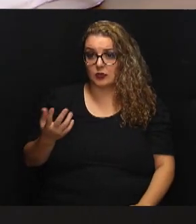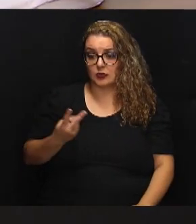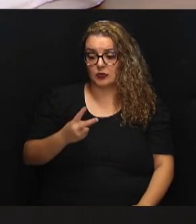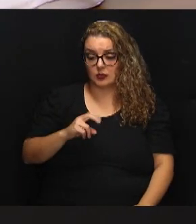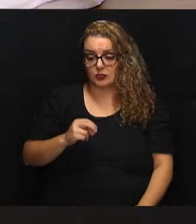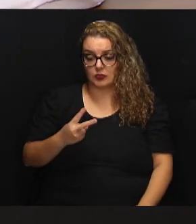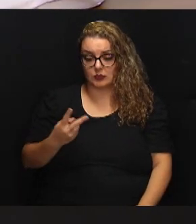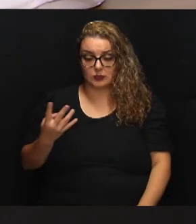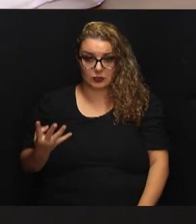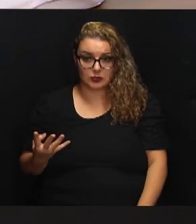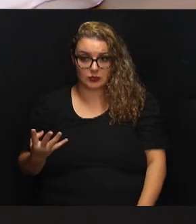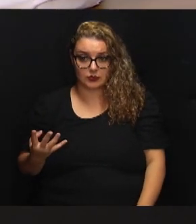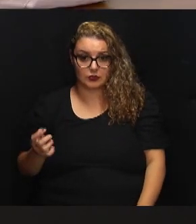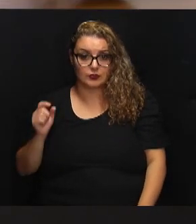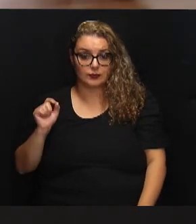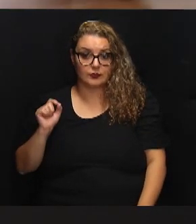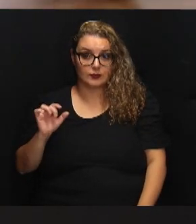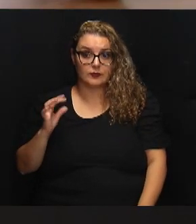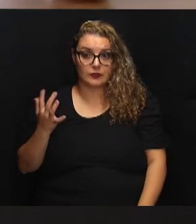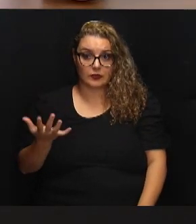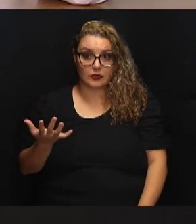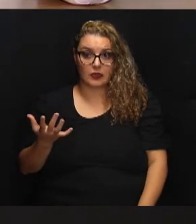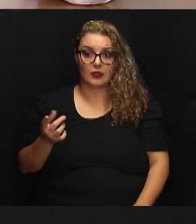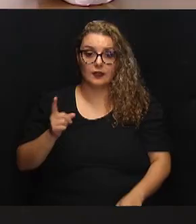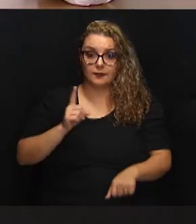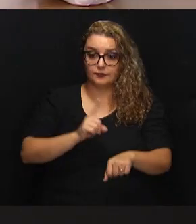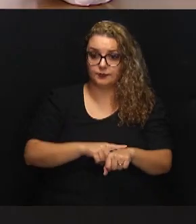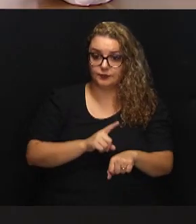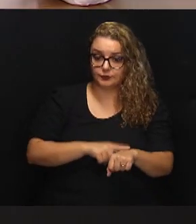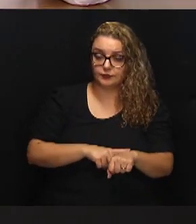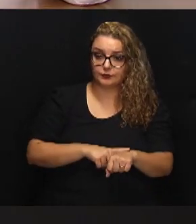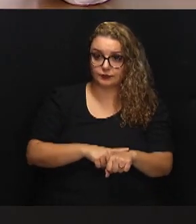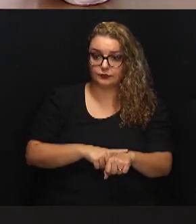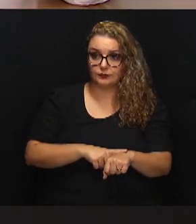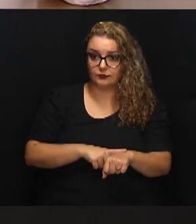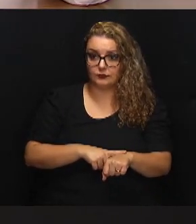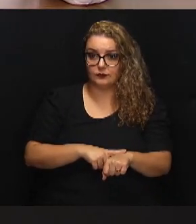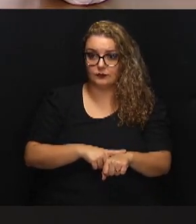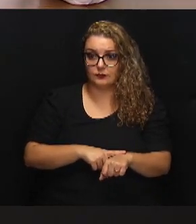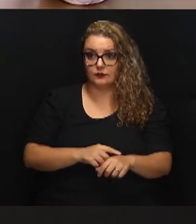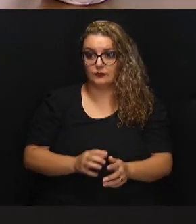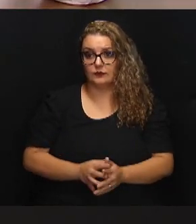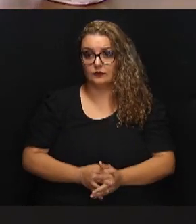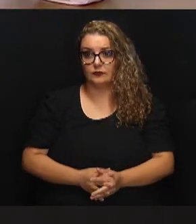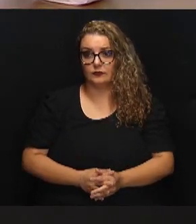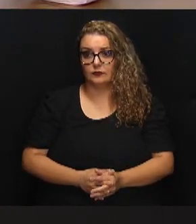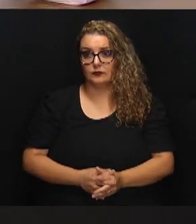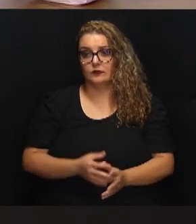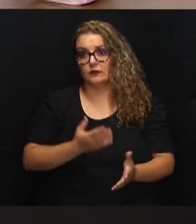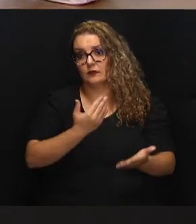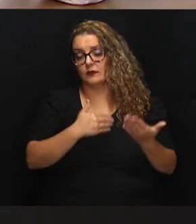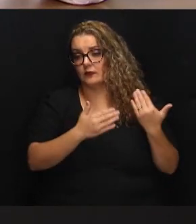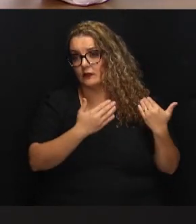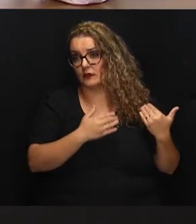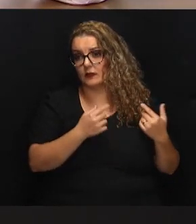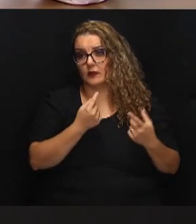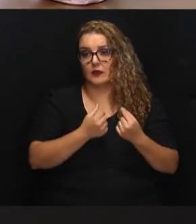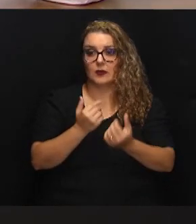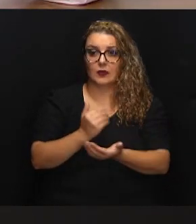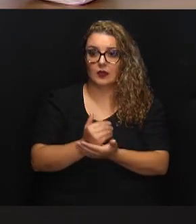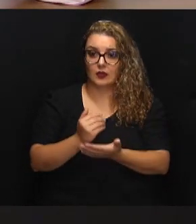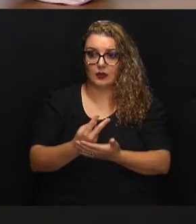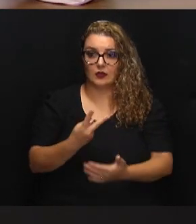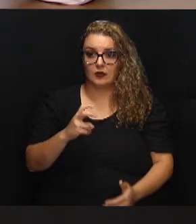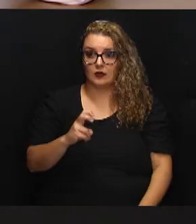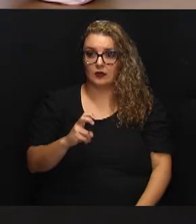foi o tempo, né? Então hoje, em outras épocas, você financiava em 25 anos, eu me lembro que o meu